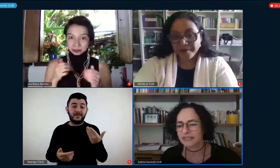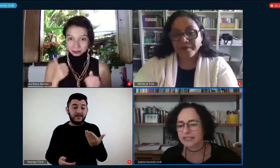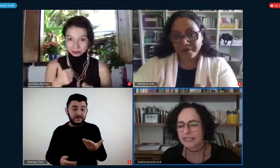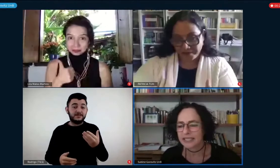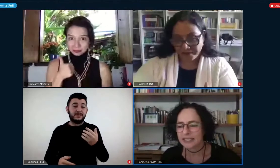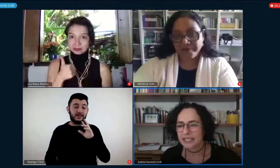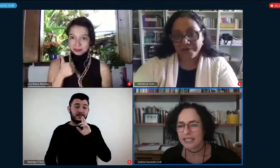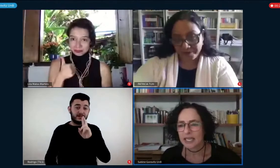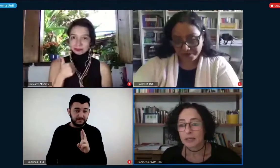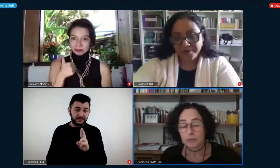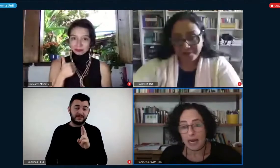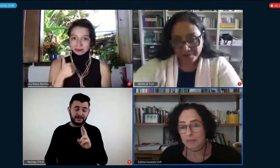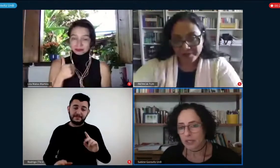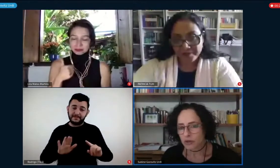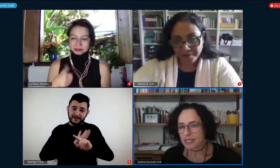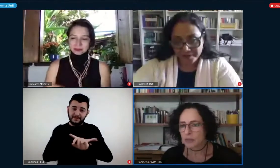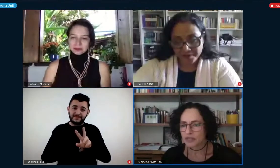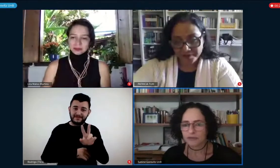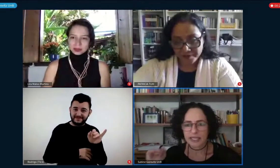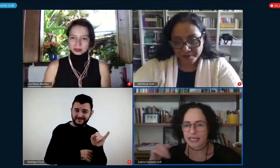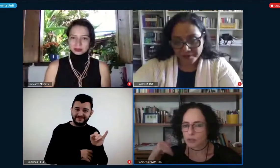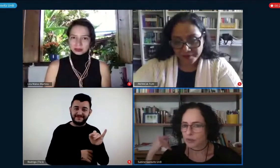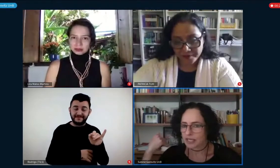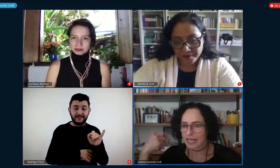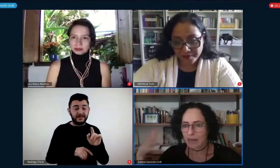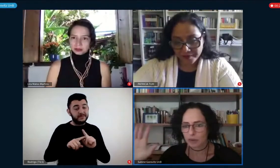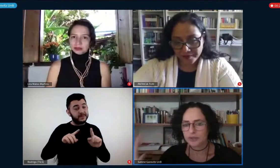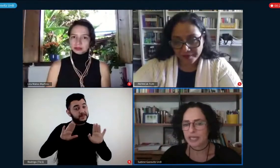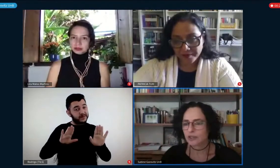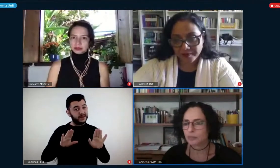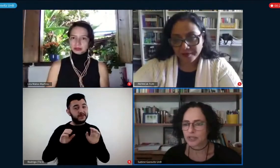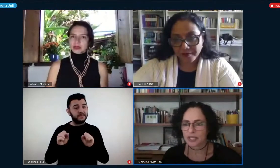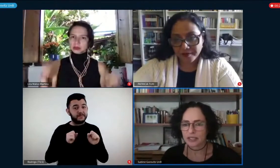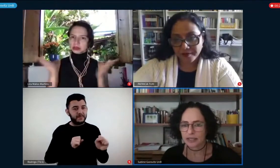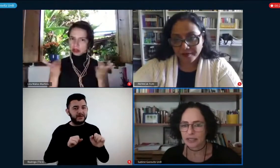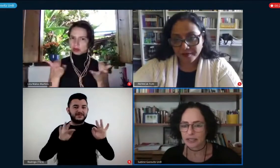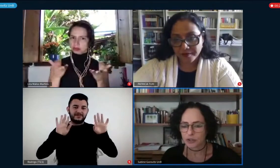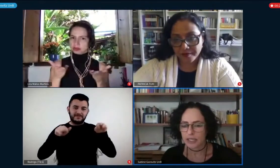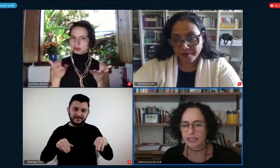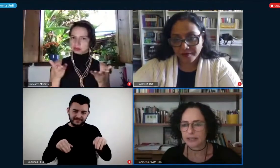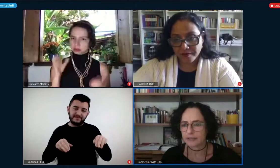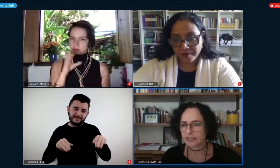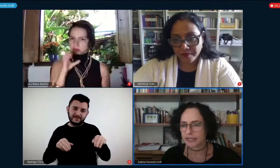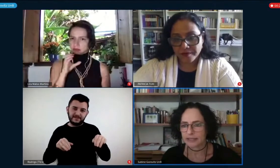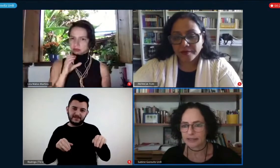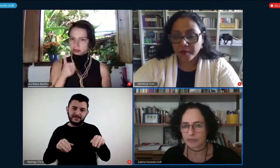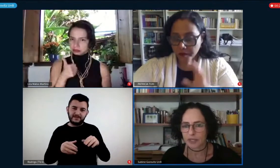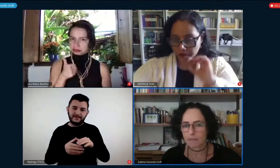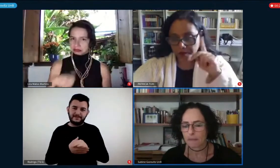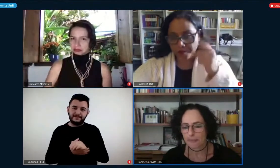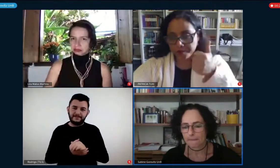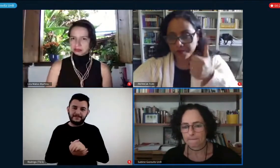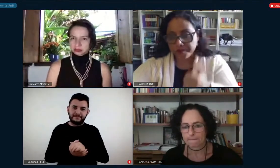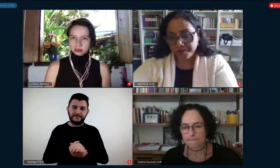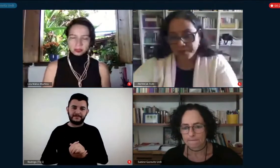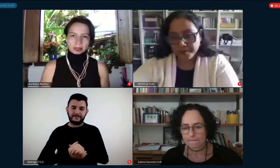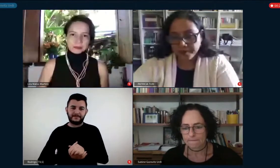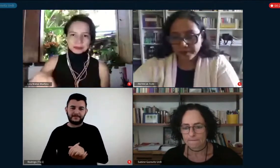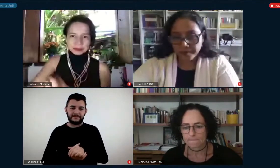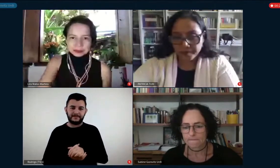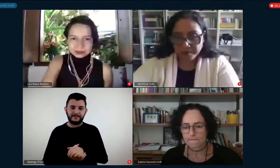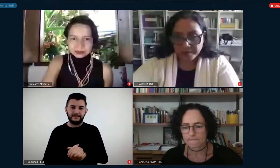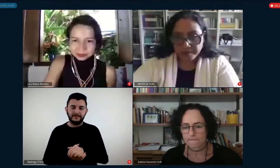perguntas que eu levantei, a menos que você prefira responder lá para o final, depois da Juliana, você que sabe.